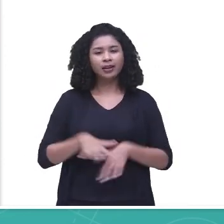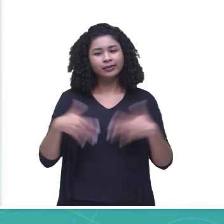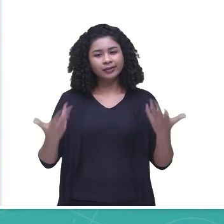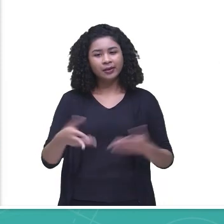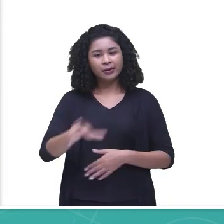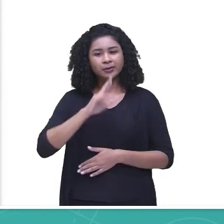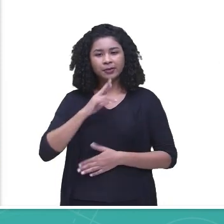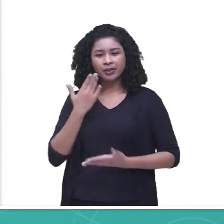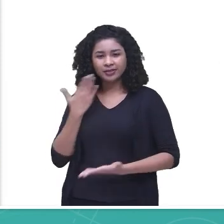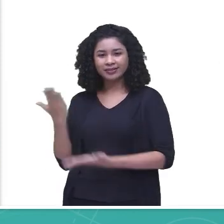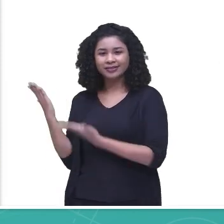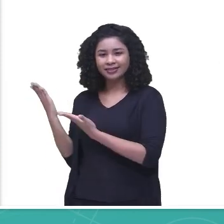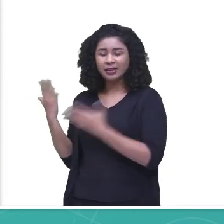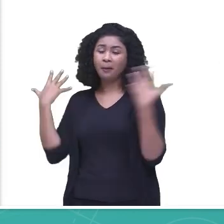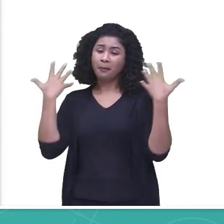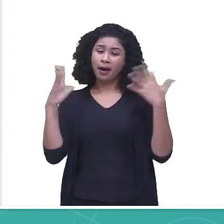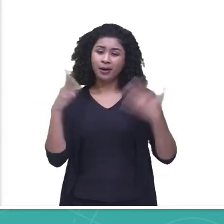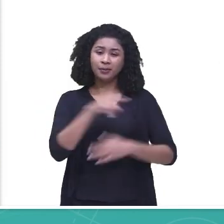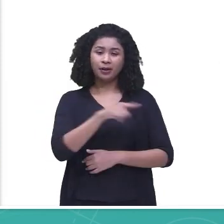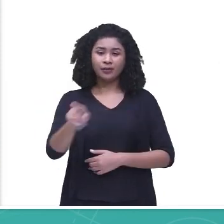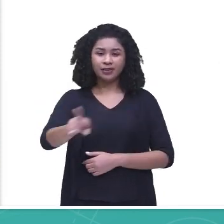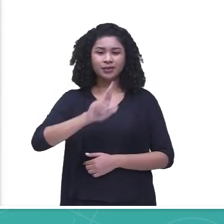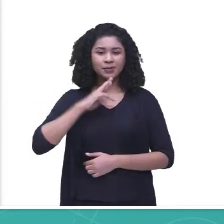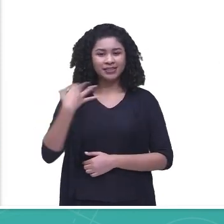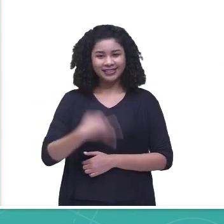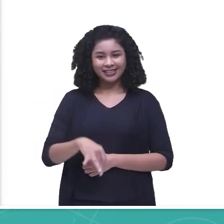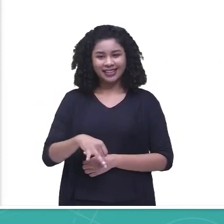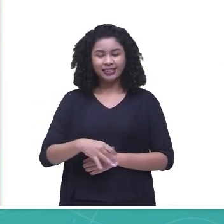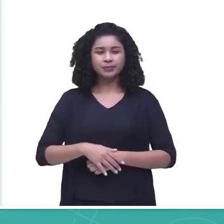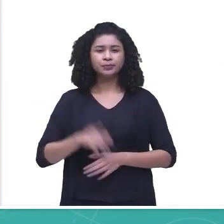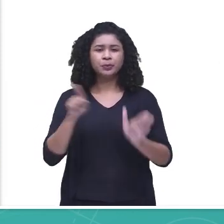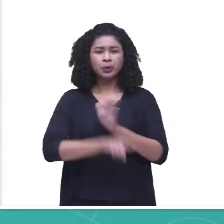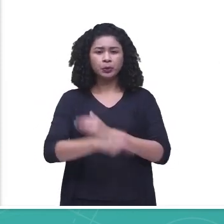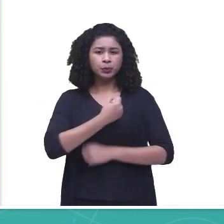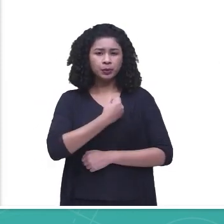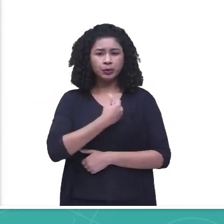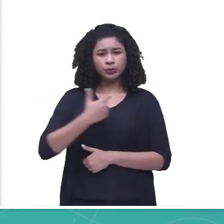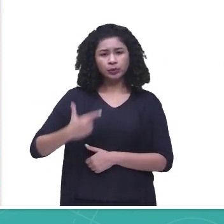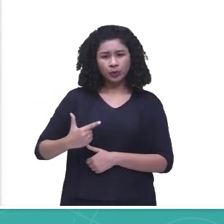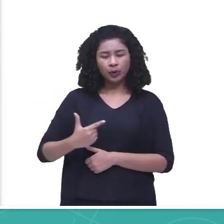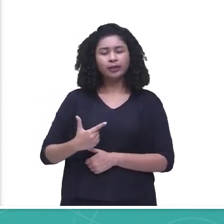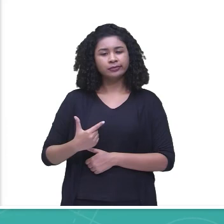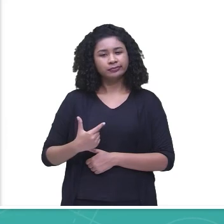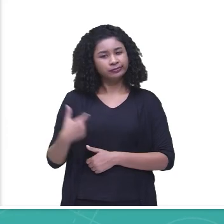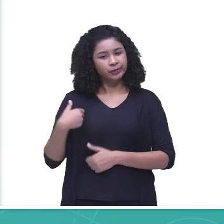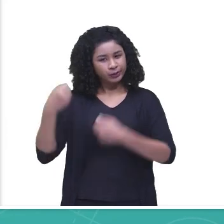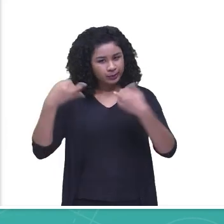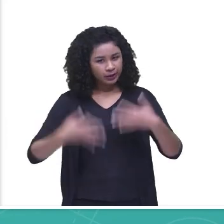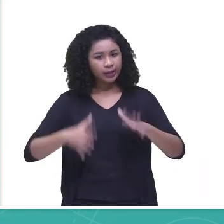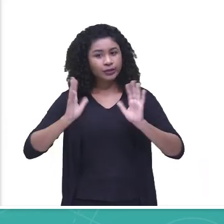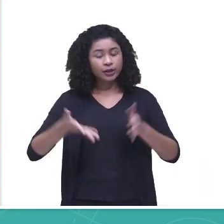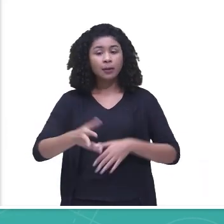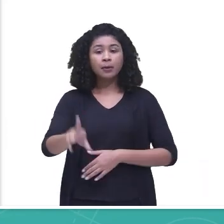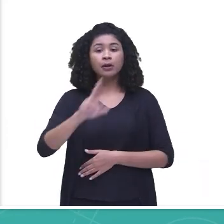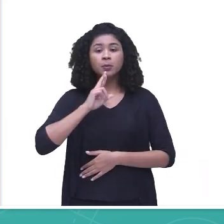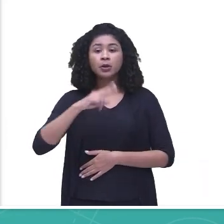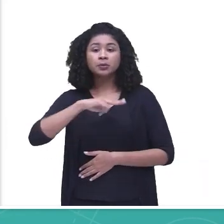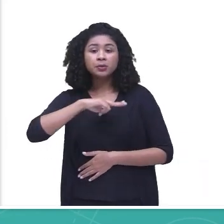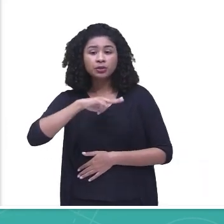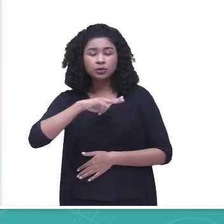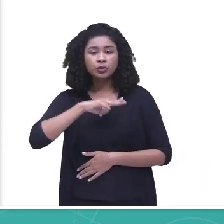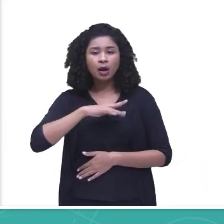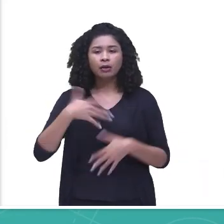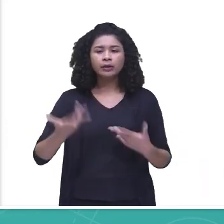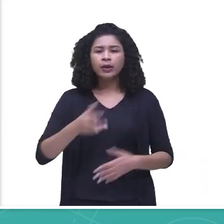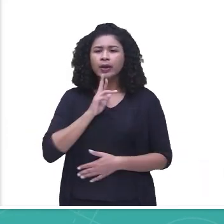they don't. Parabéns para quem acertou. Na questão 2, como eu tinha falado, né, uma resposta pessoal, então não tem como responder. A gente tem